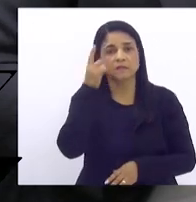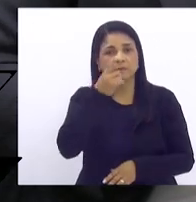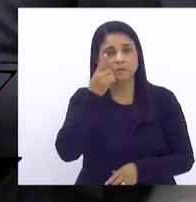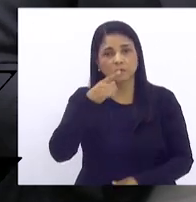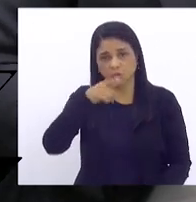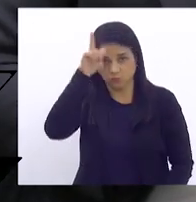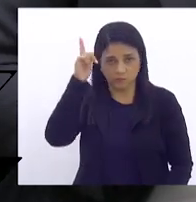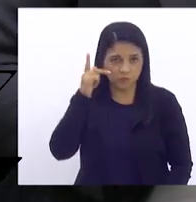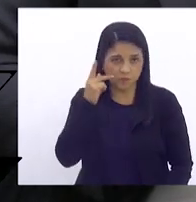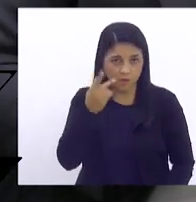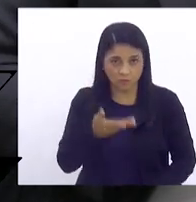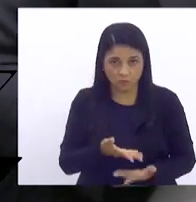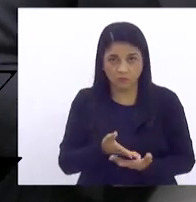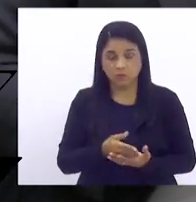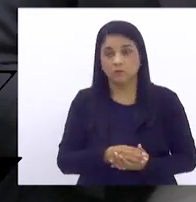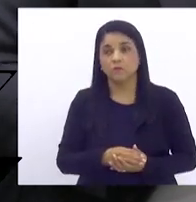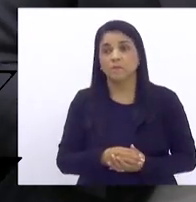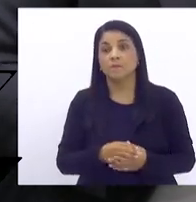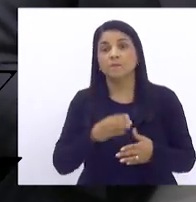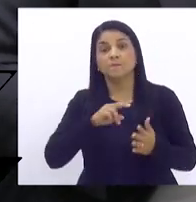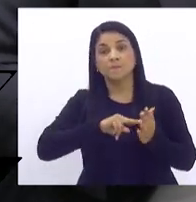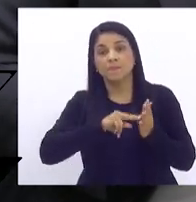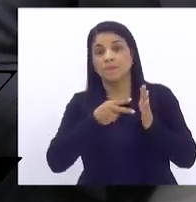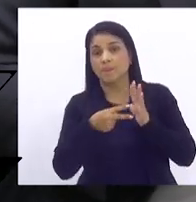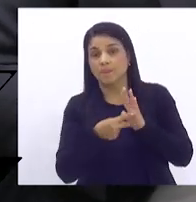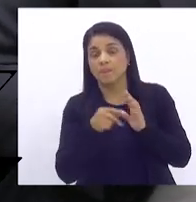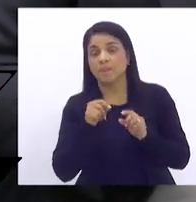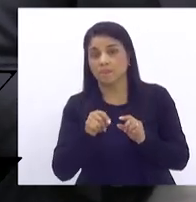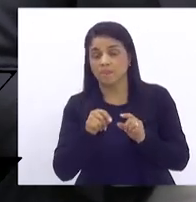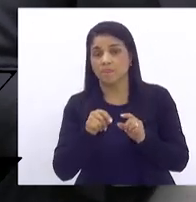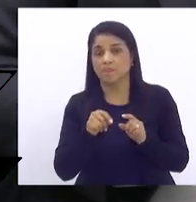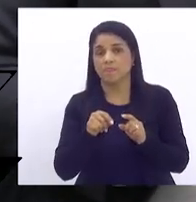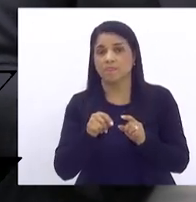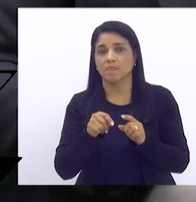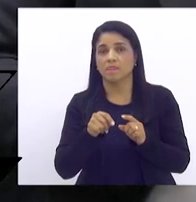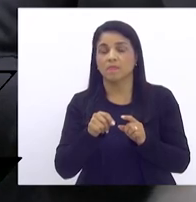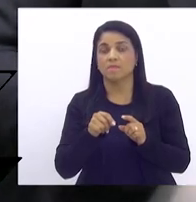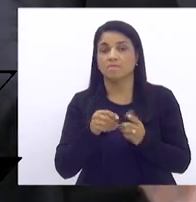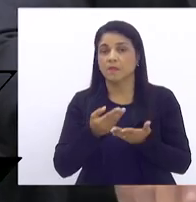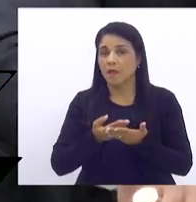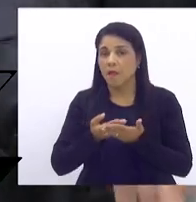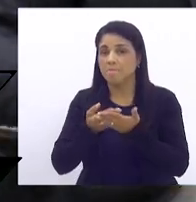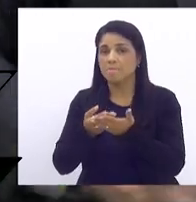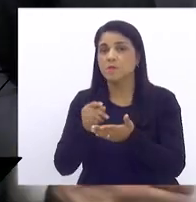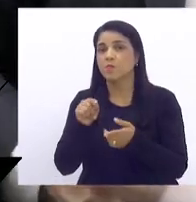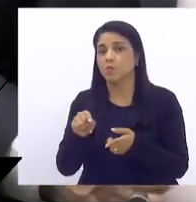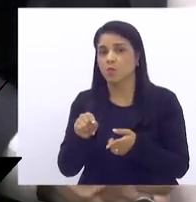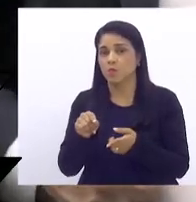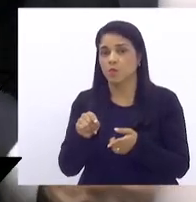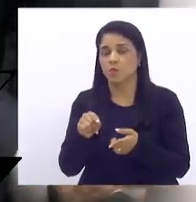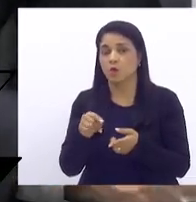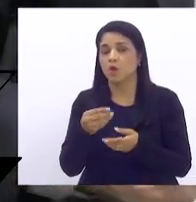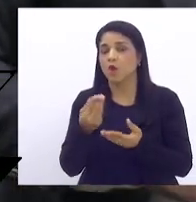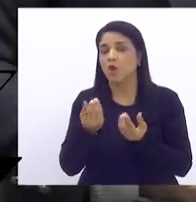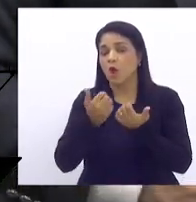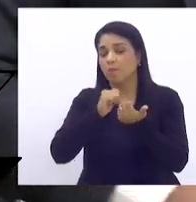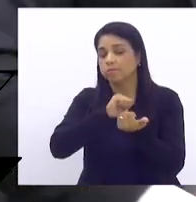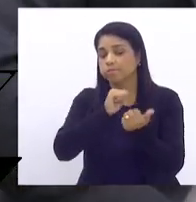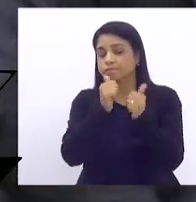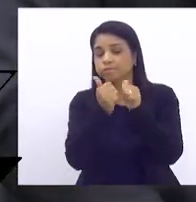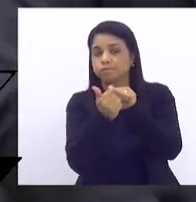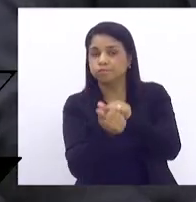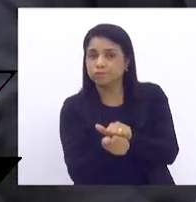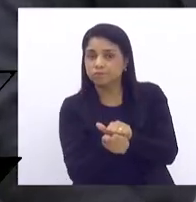Luiz Paulo. E, nesse sentido, acho que, inclusive, caminha para adequá-la como